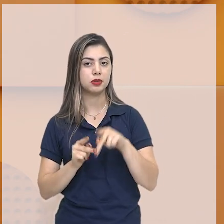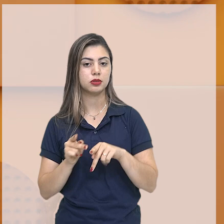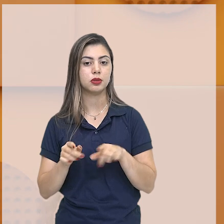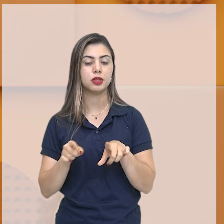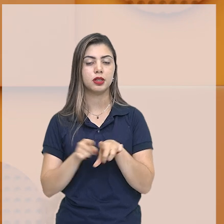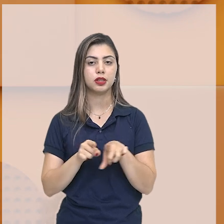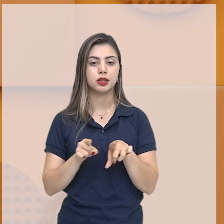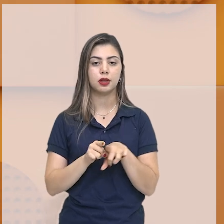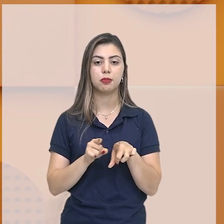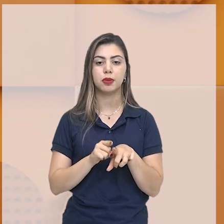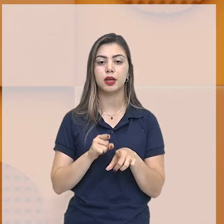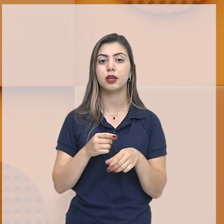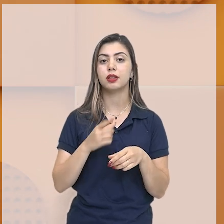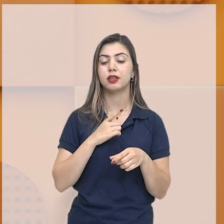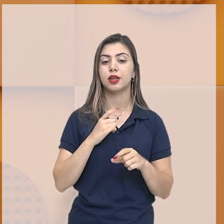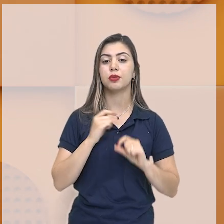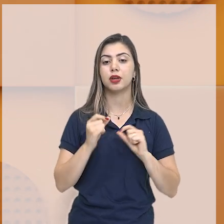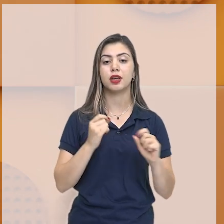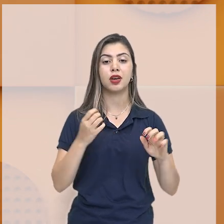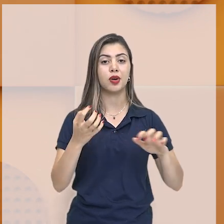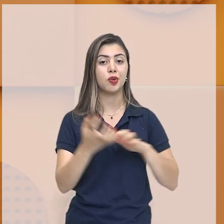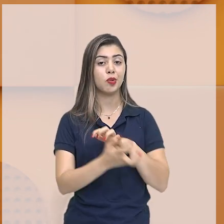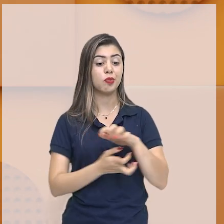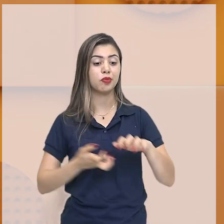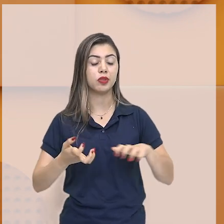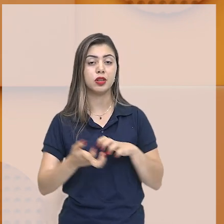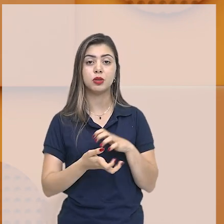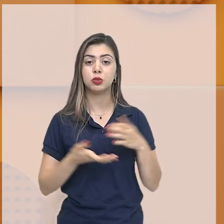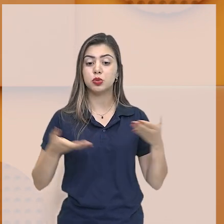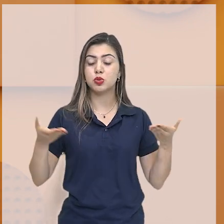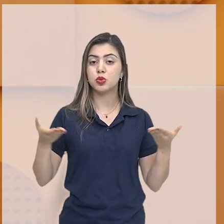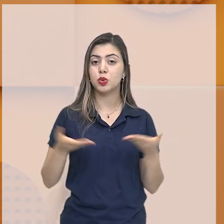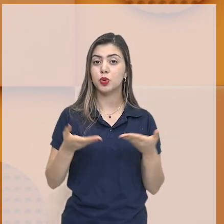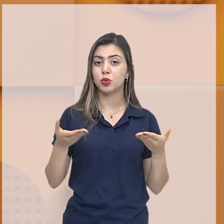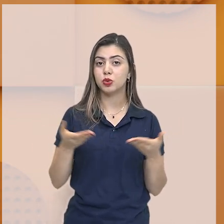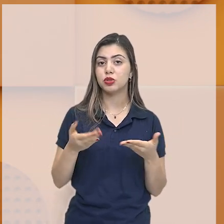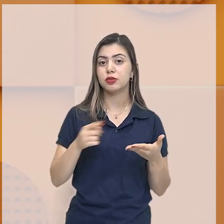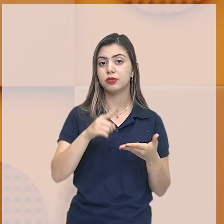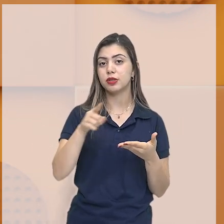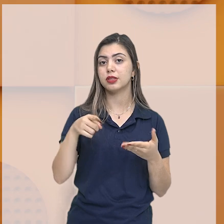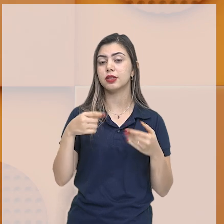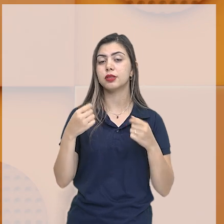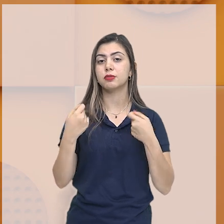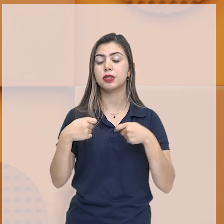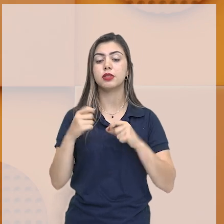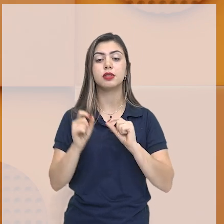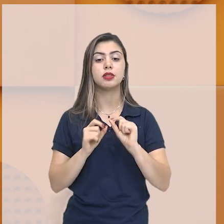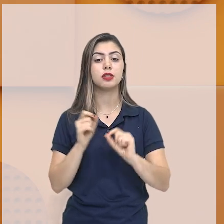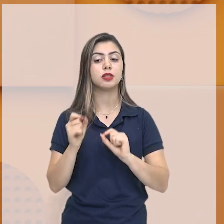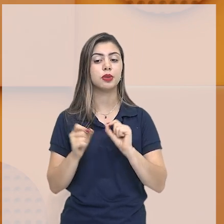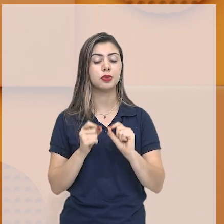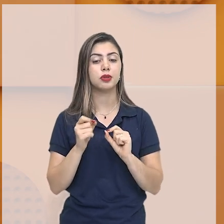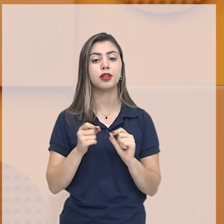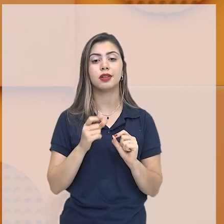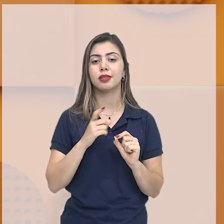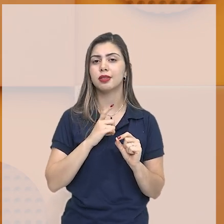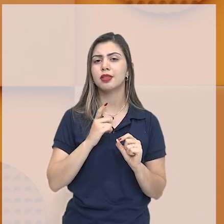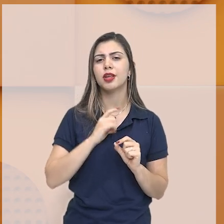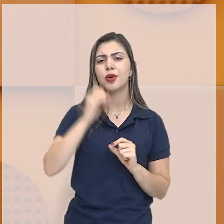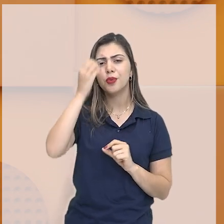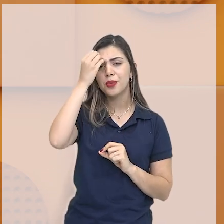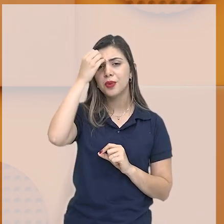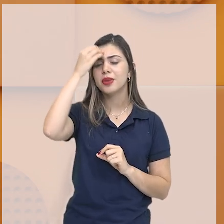a compreensão de conflitos atuais, você necessita possuir, né,